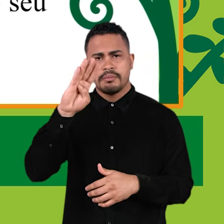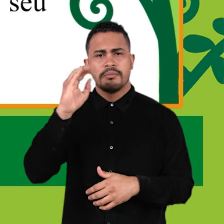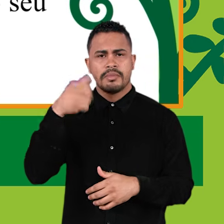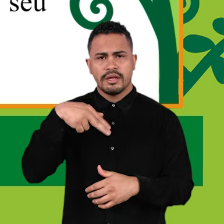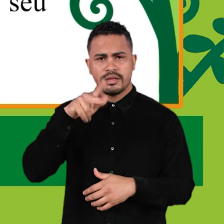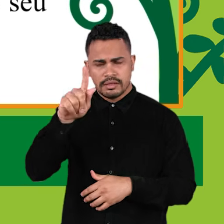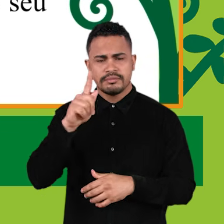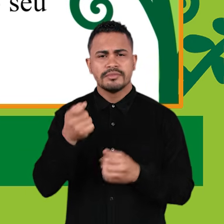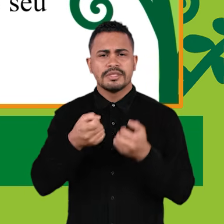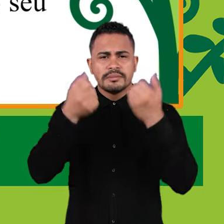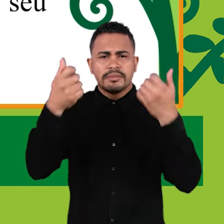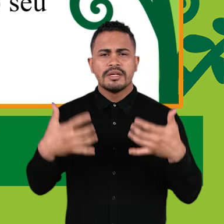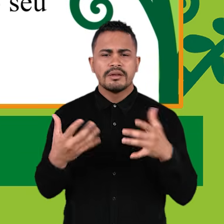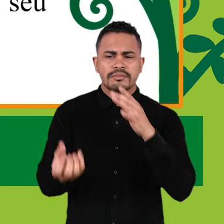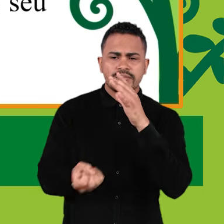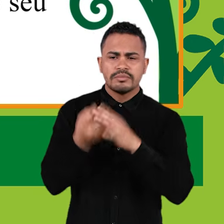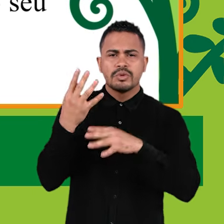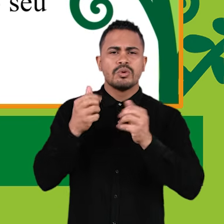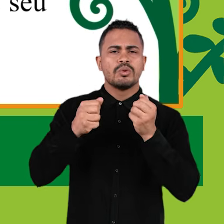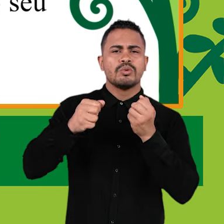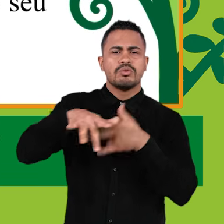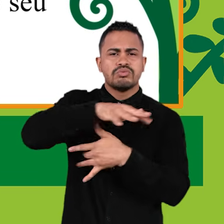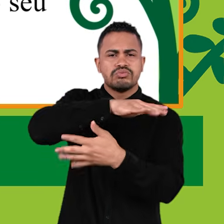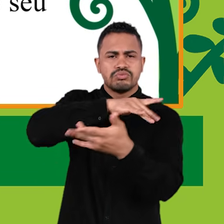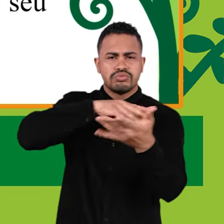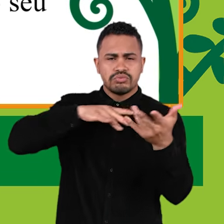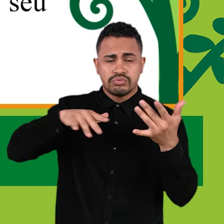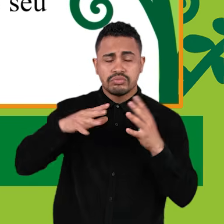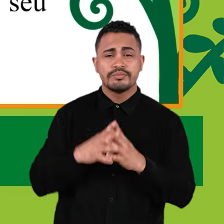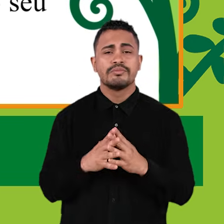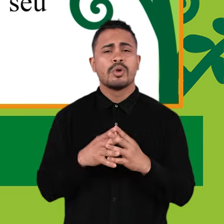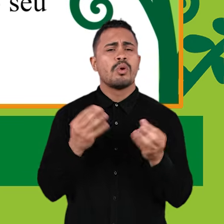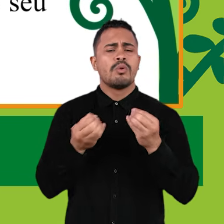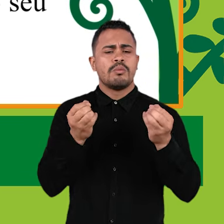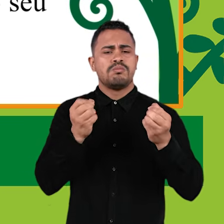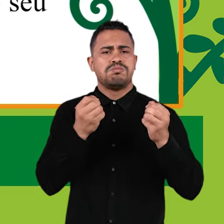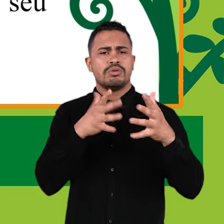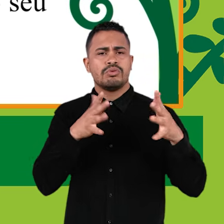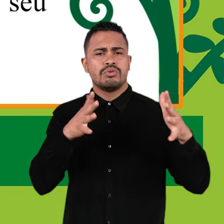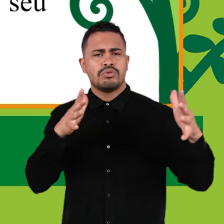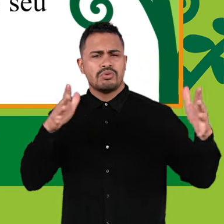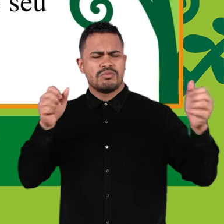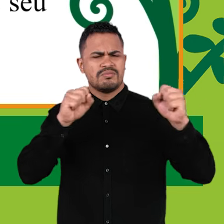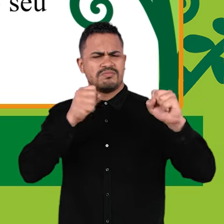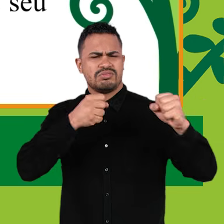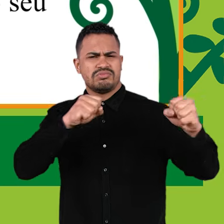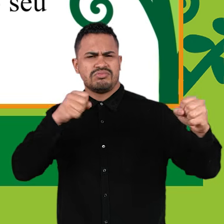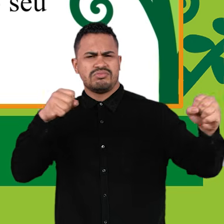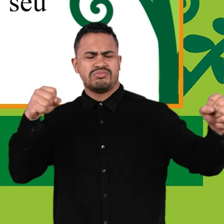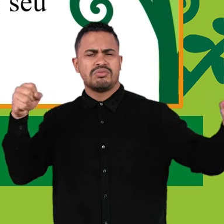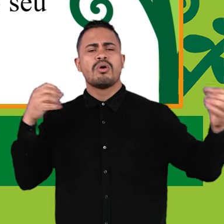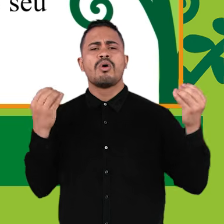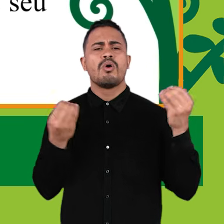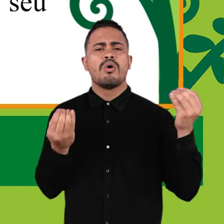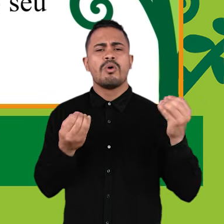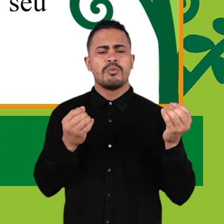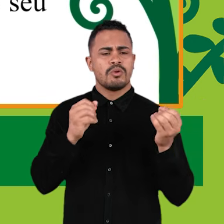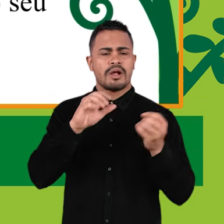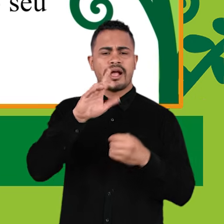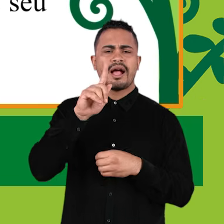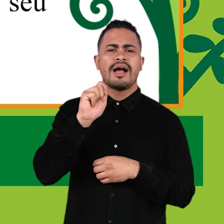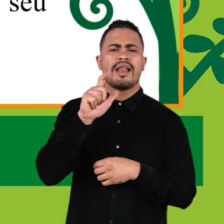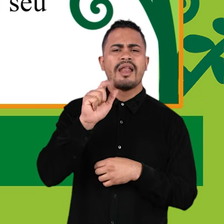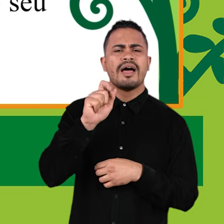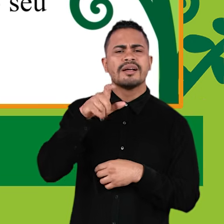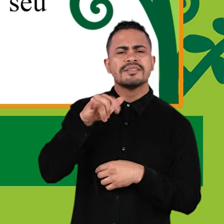a origem do nosso universo. E aí, esse universo, né, em expansão, como foi que as galáxias, o nosso sistema solar, o nosso planeta,